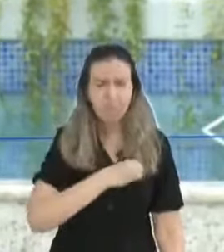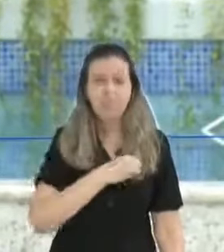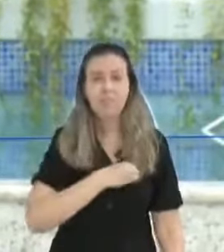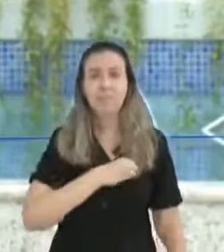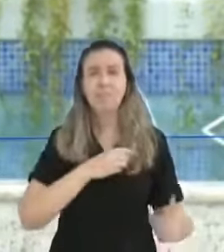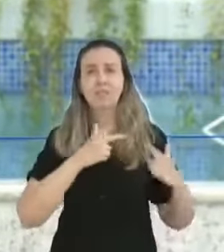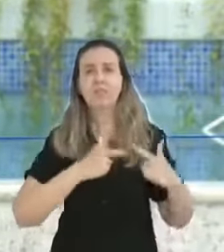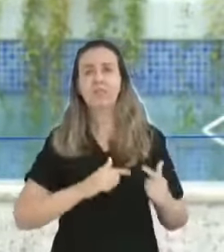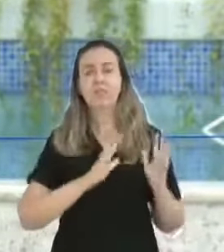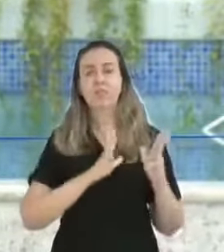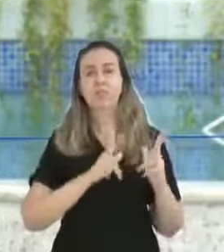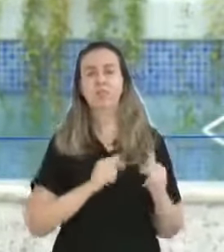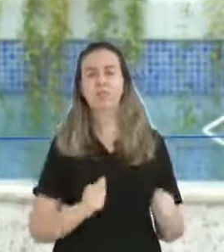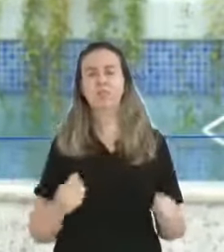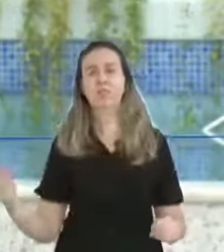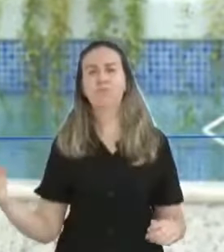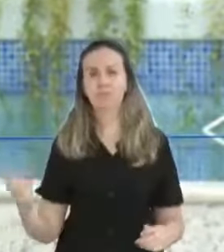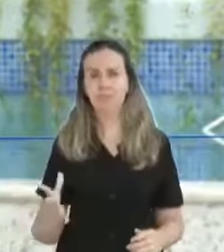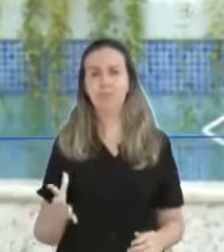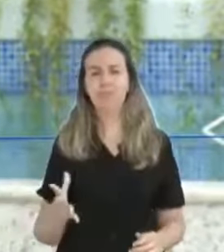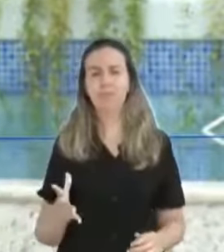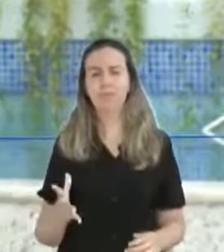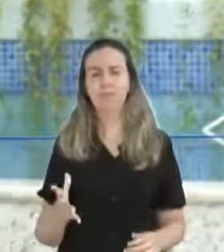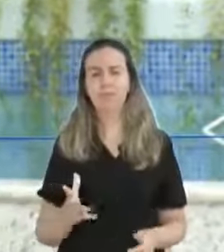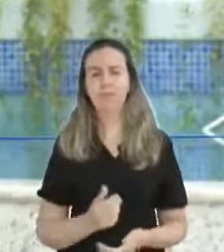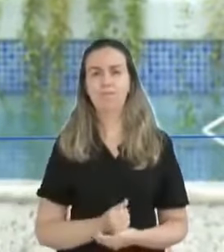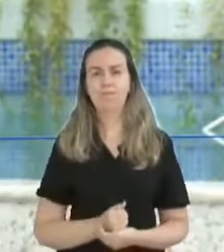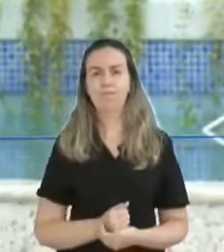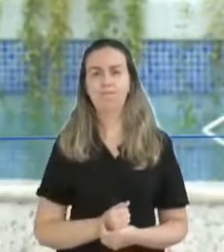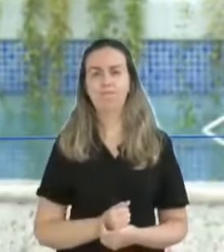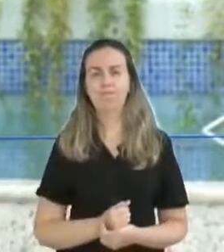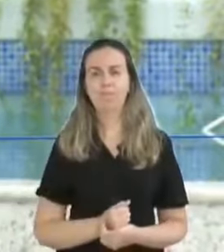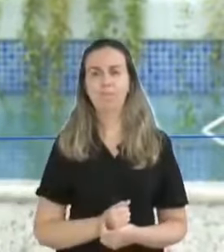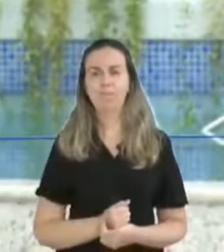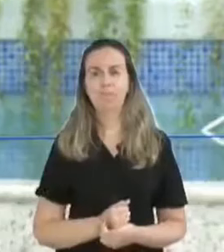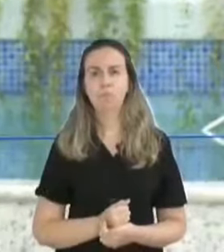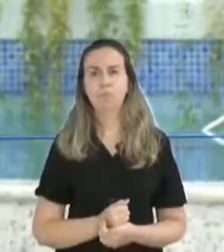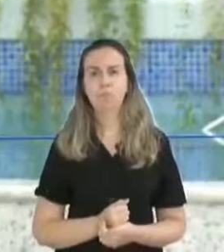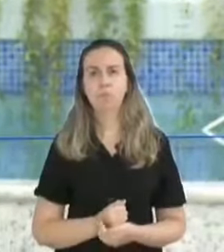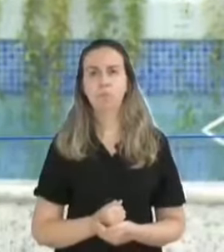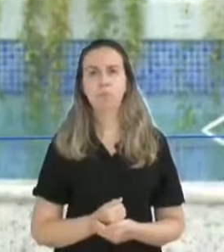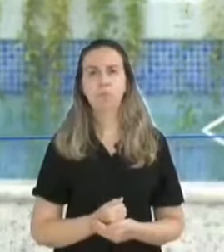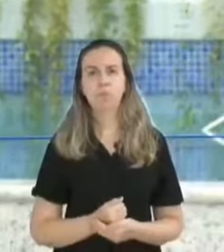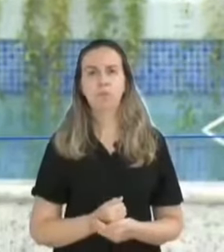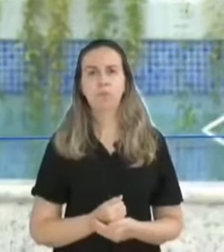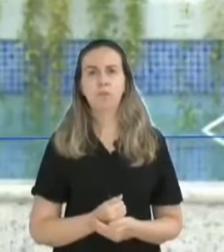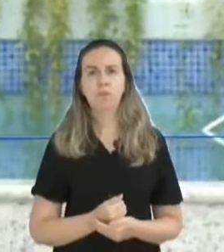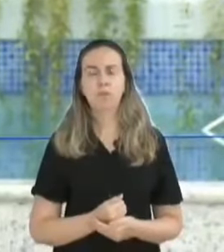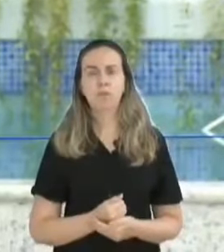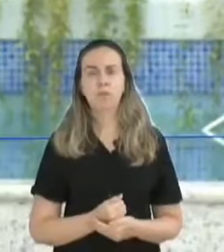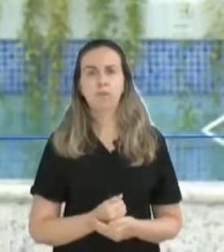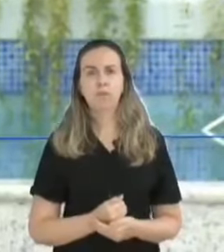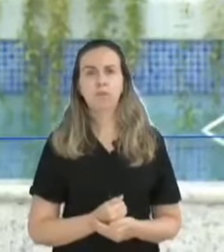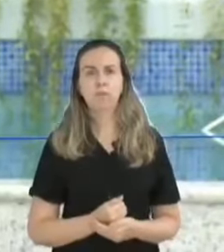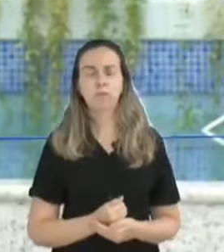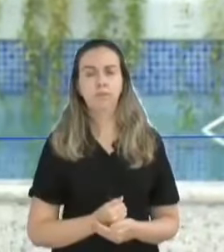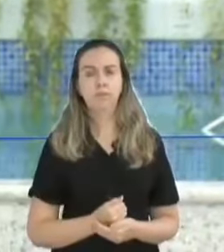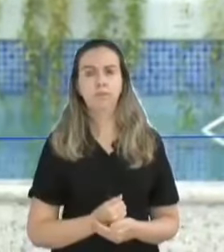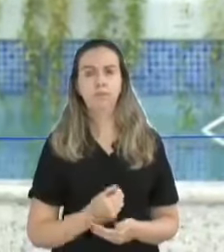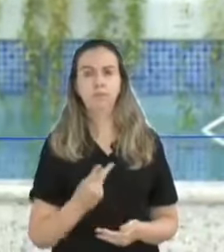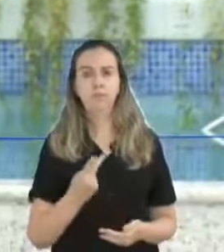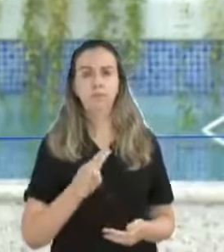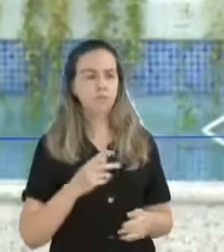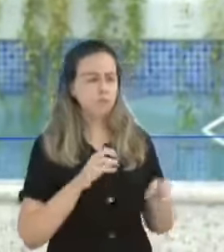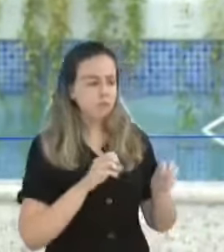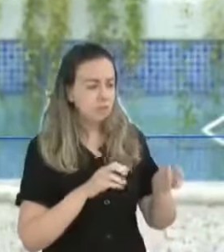Interessante, queridos e amados irmãos, todos nós pregamos para os pecadores se converterem.